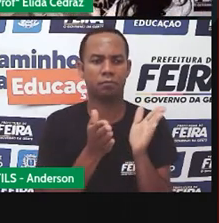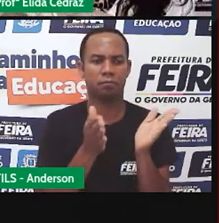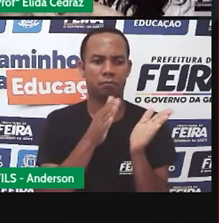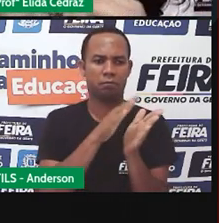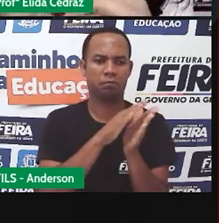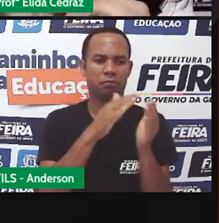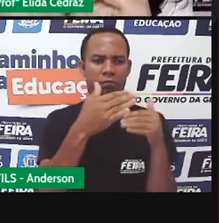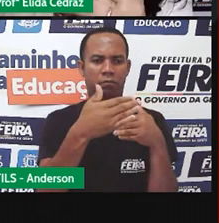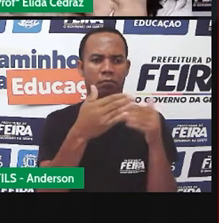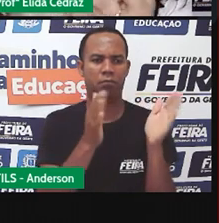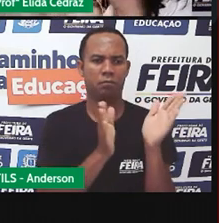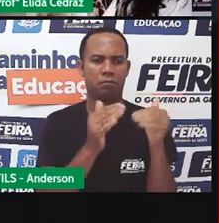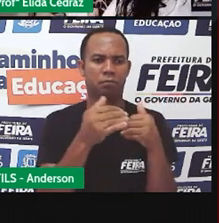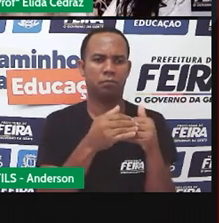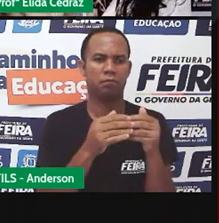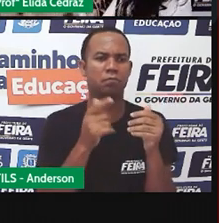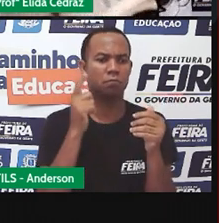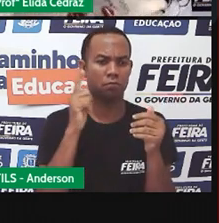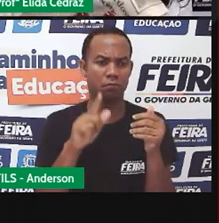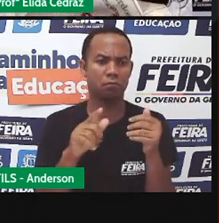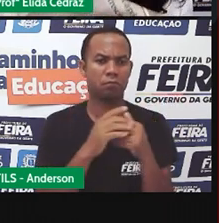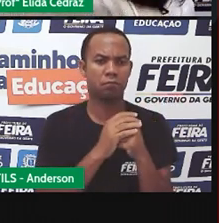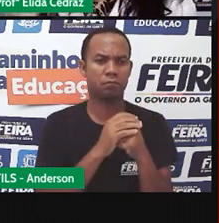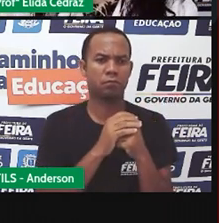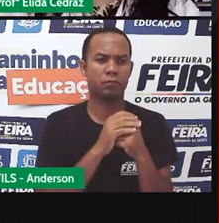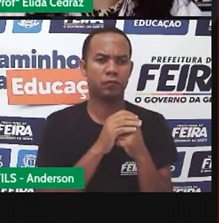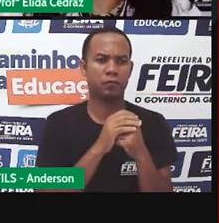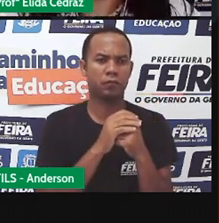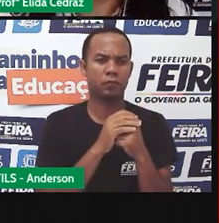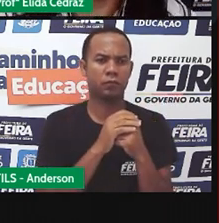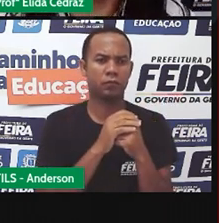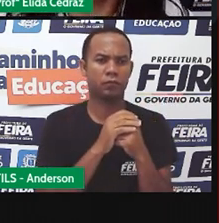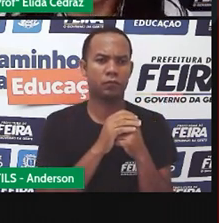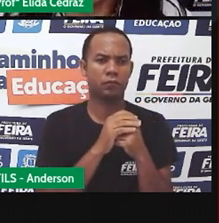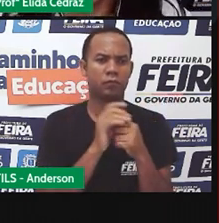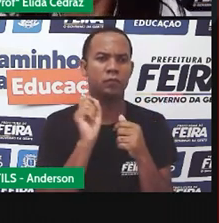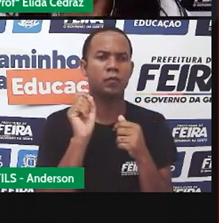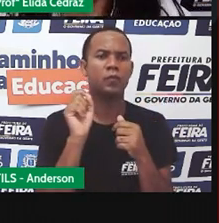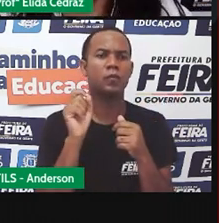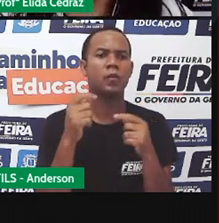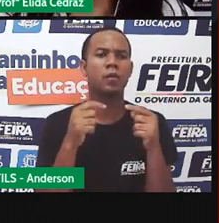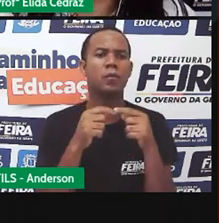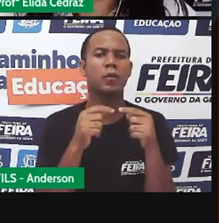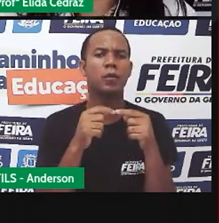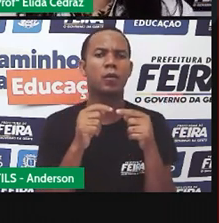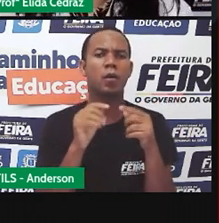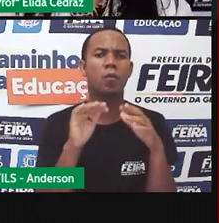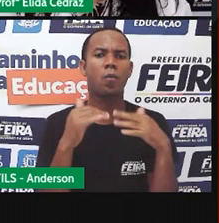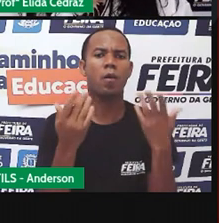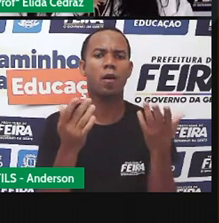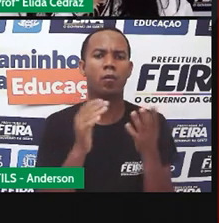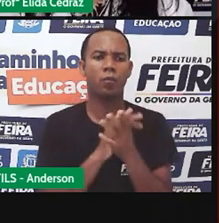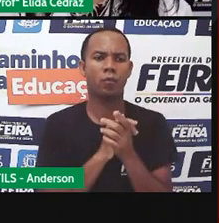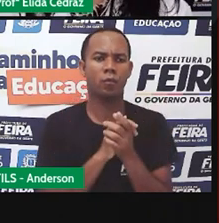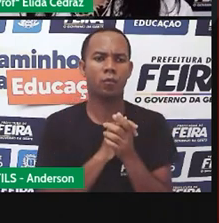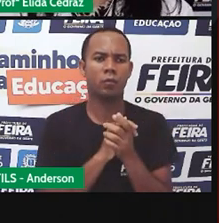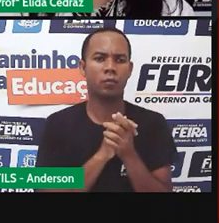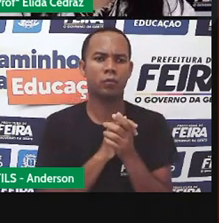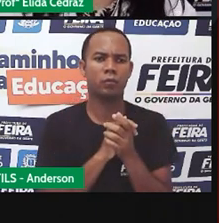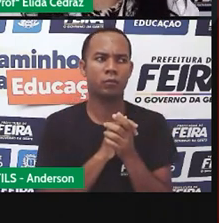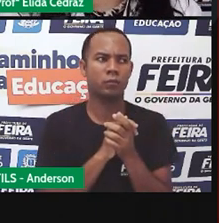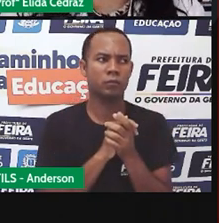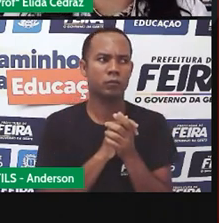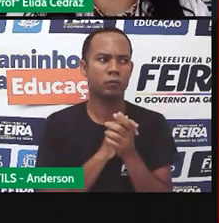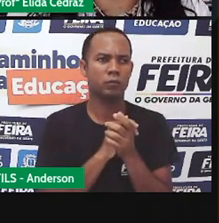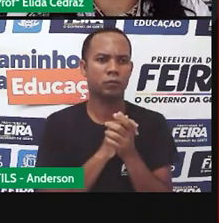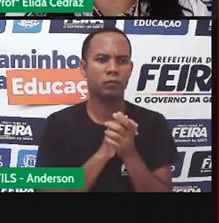dobrar novamente e novamente. Qual é a propriedade do jornal?